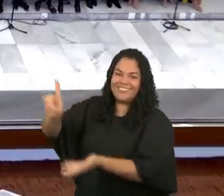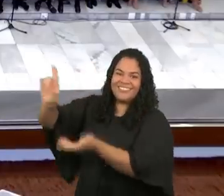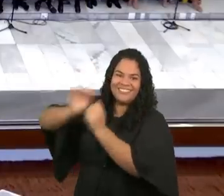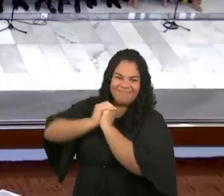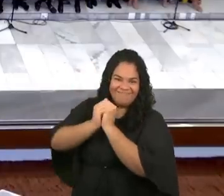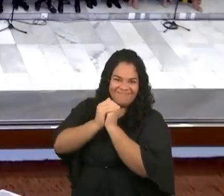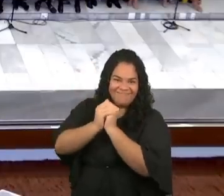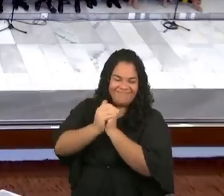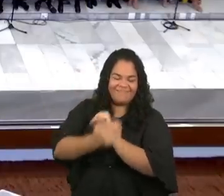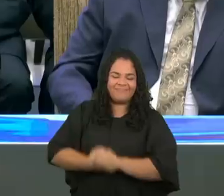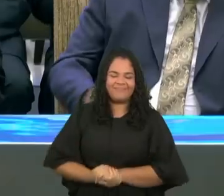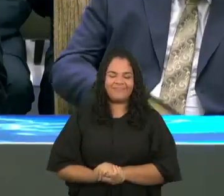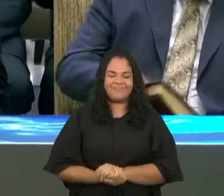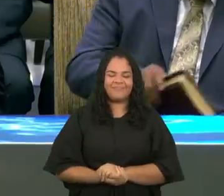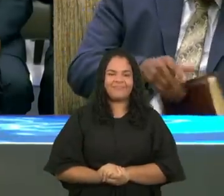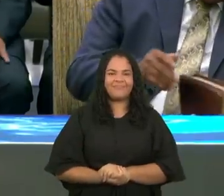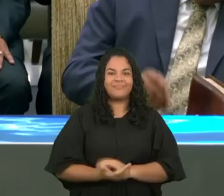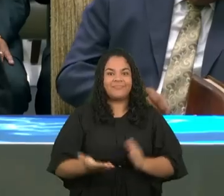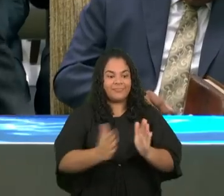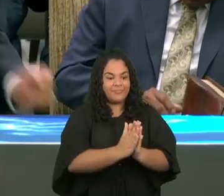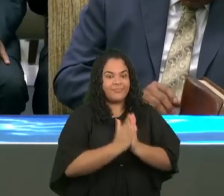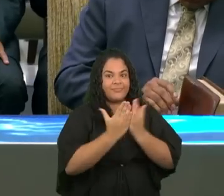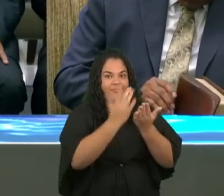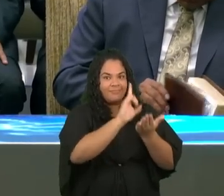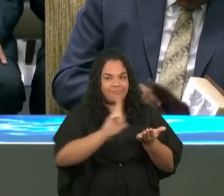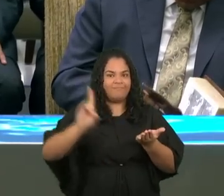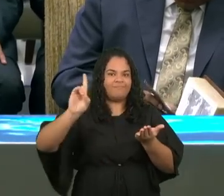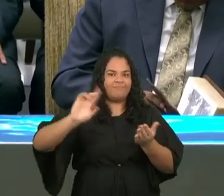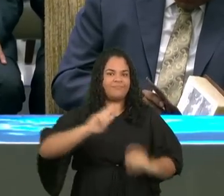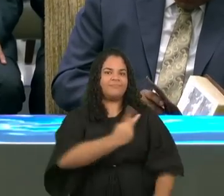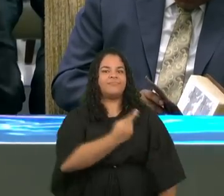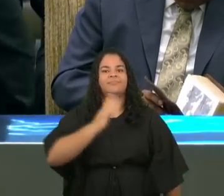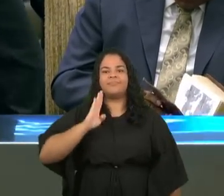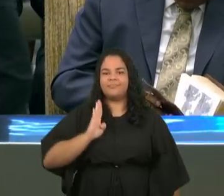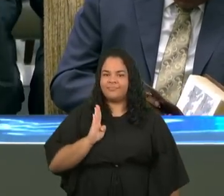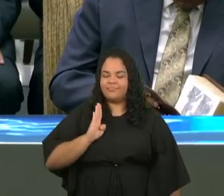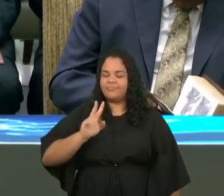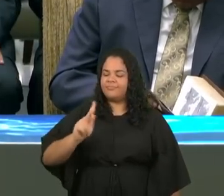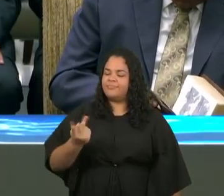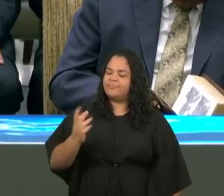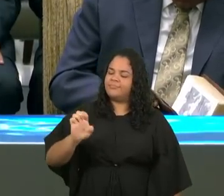Amém. Abra a Bíblia em Hebreus capítulo 11, vamos à palavra.